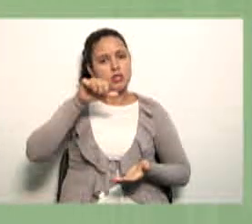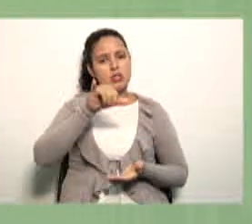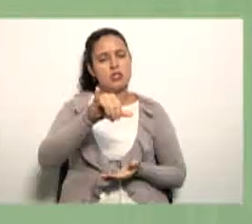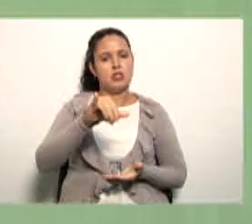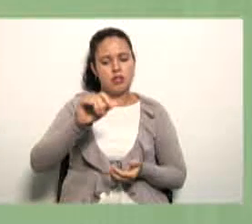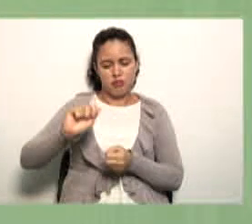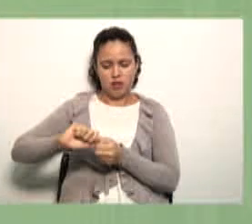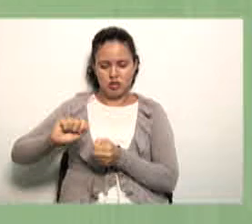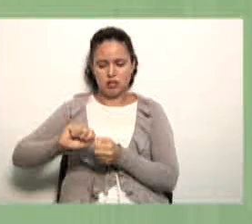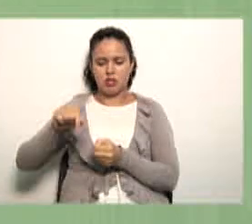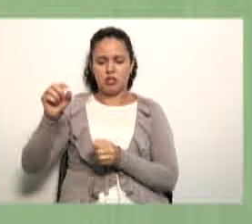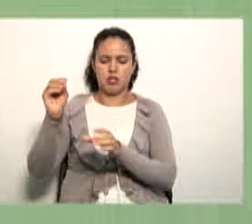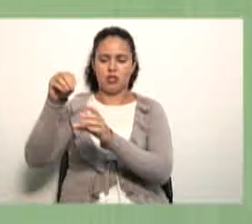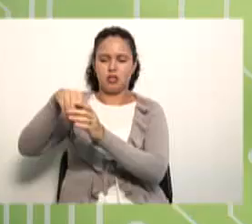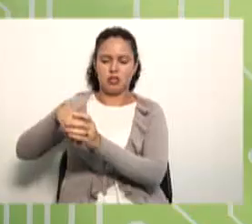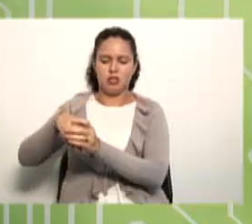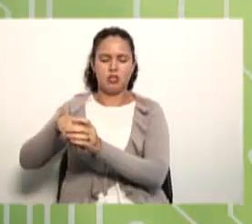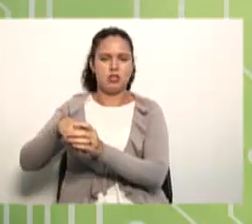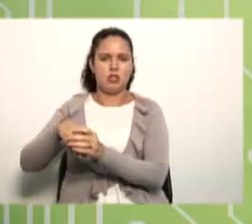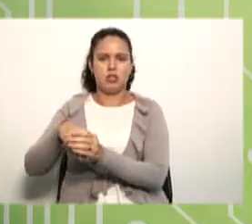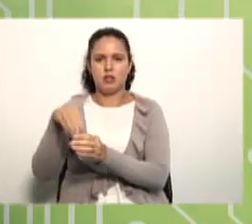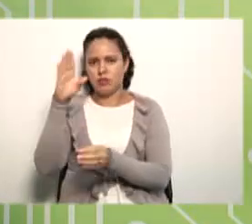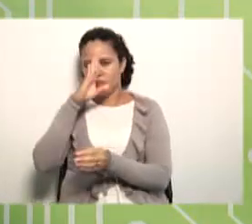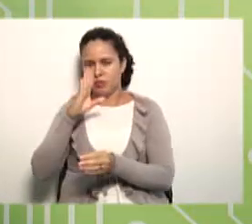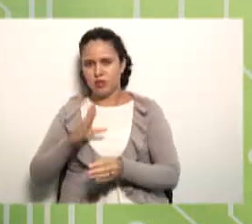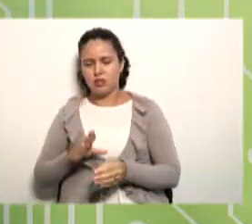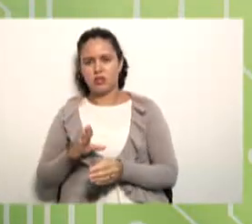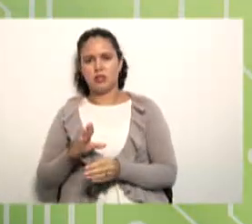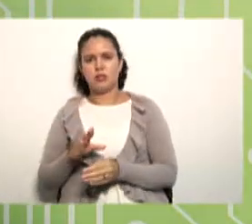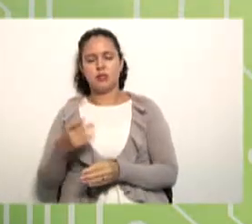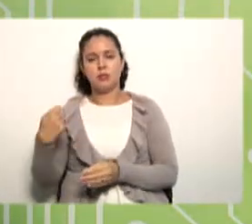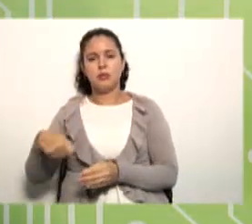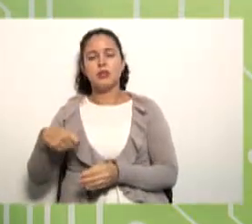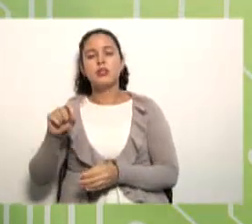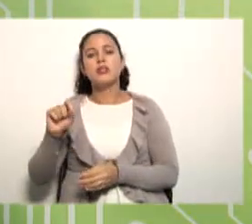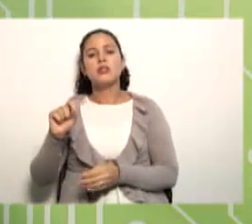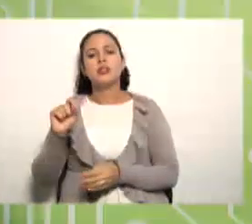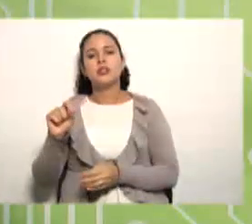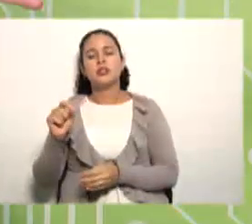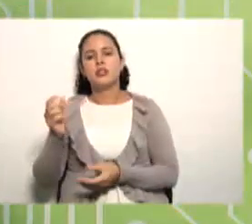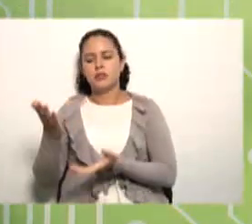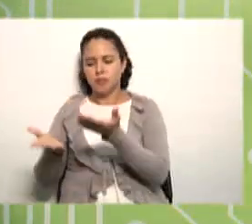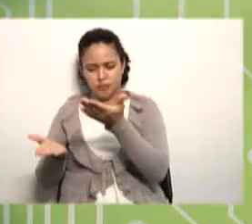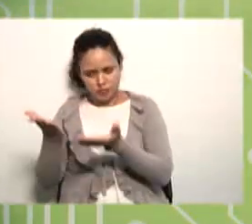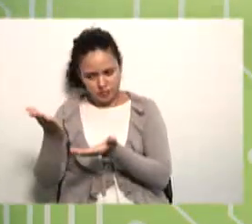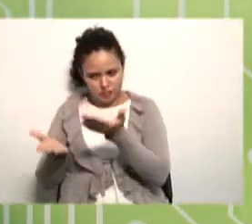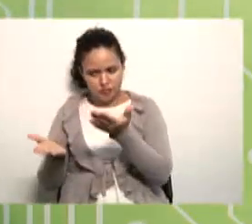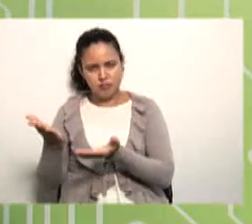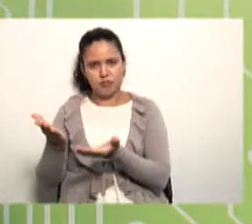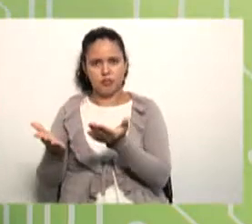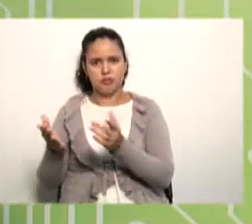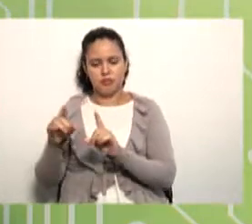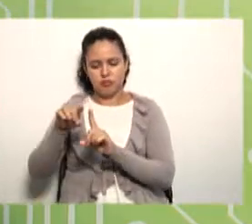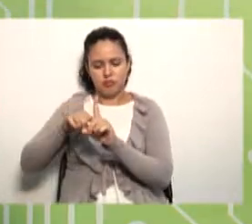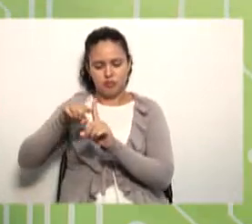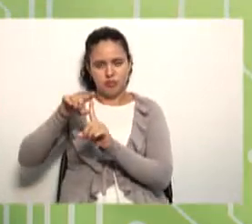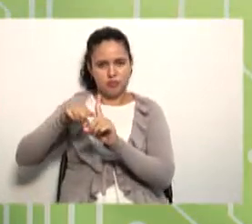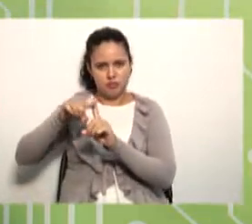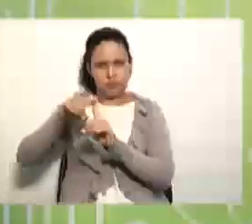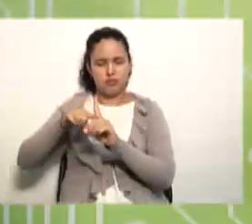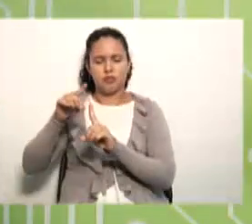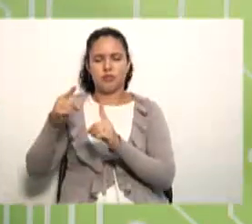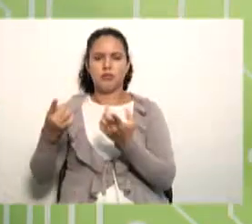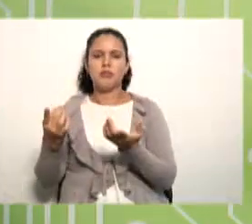gente faria? Talvez a gente teria que fazer algum tipo de estrutura para manter a temperatura estável, teria que produzir essa cultura dentro de